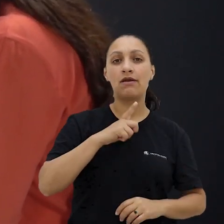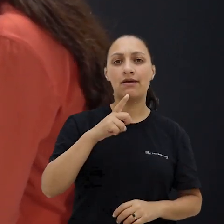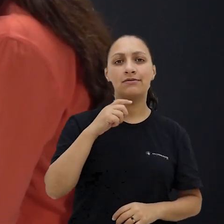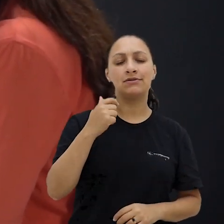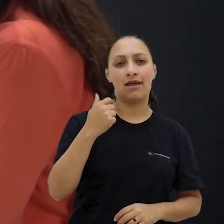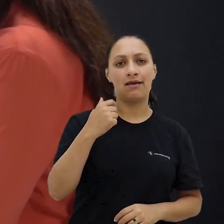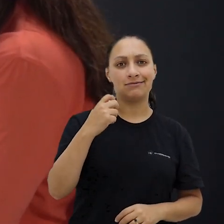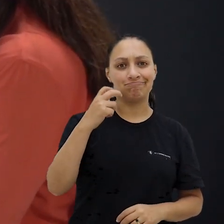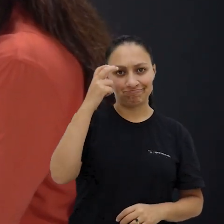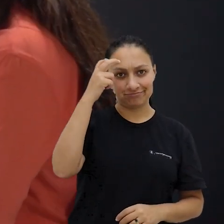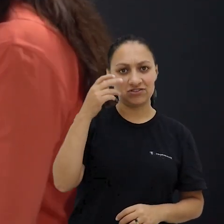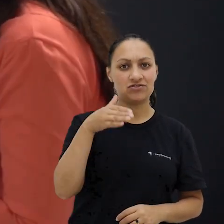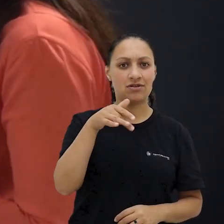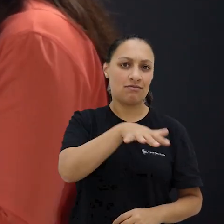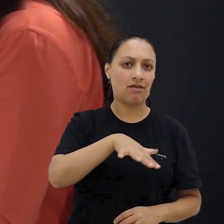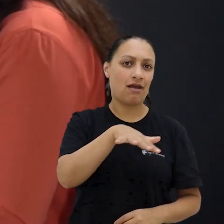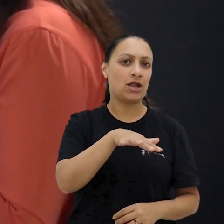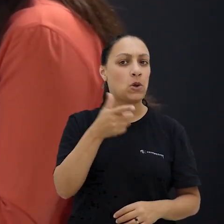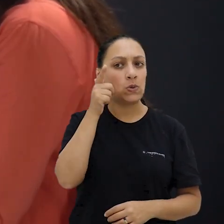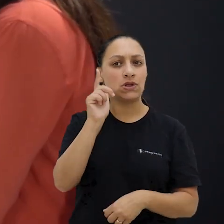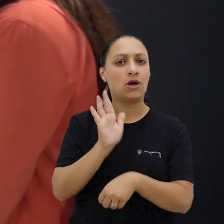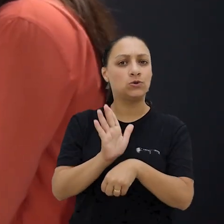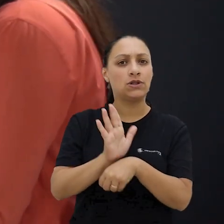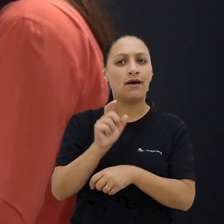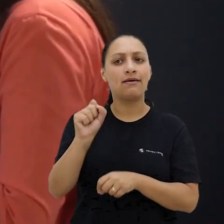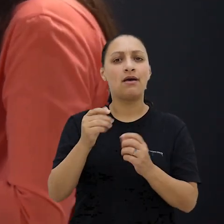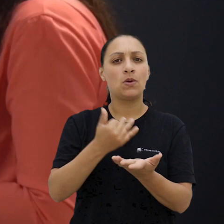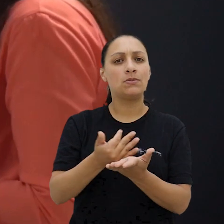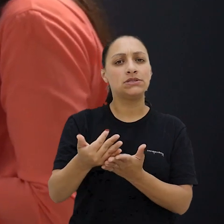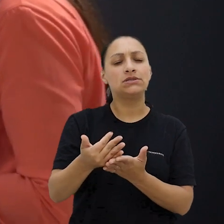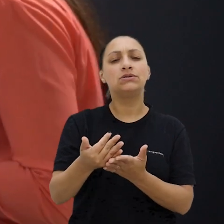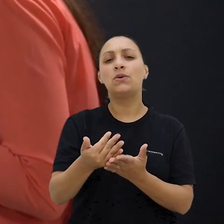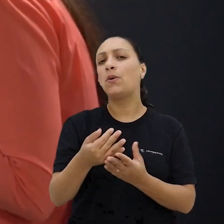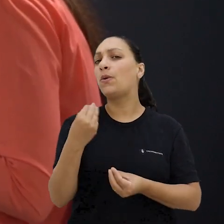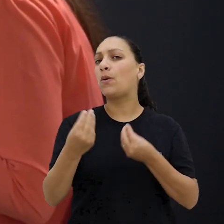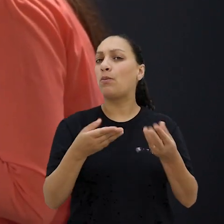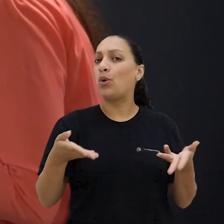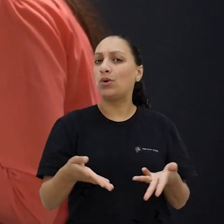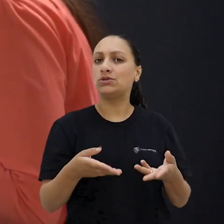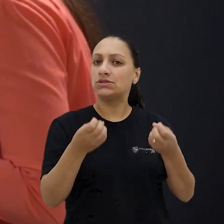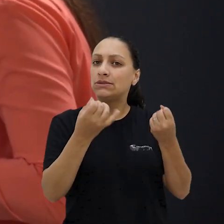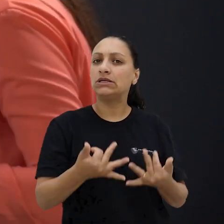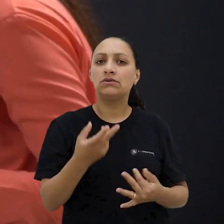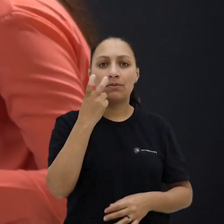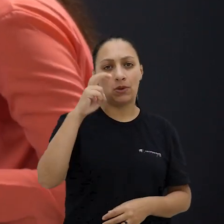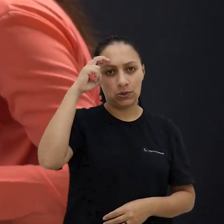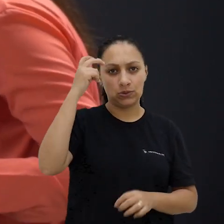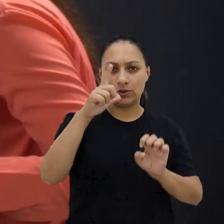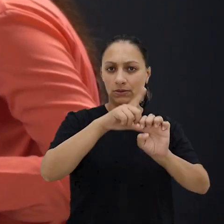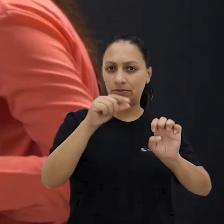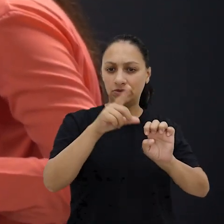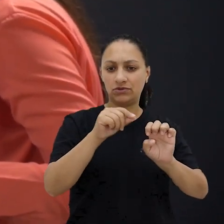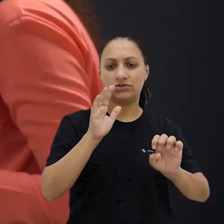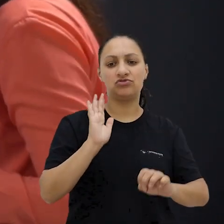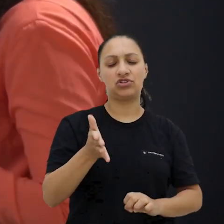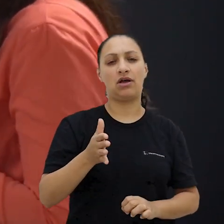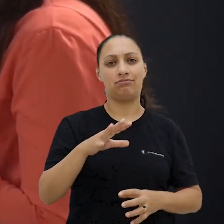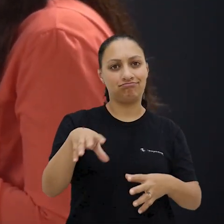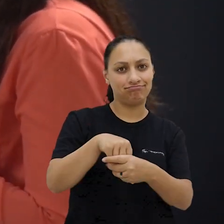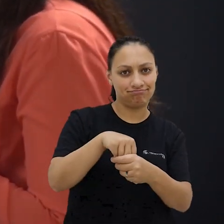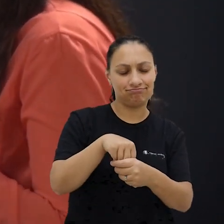consegue transformar e ajudar outros que estão iniciando nessa, como a gente falando hoje, que é de uma cultura empreendedora de um formato